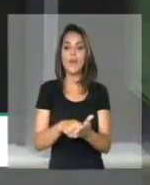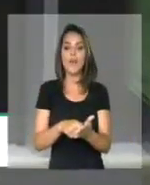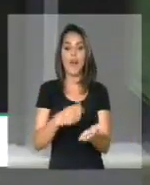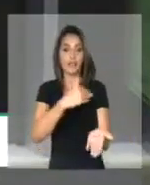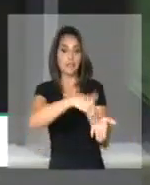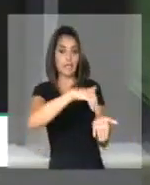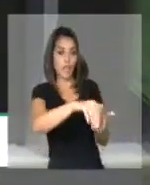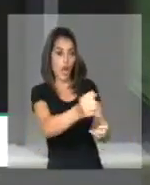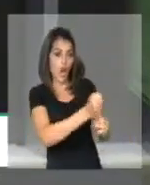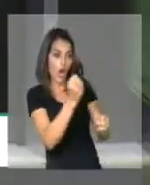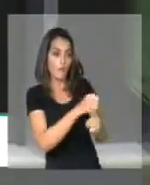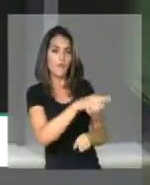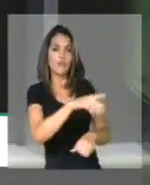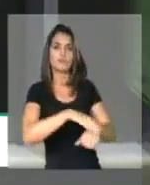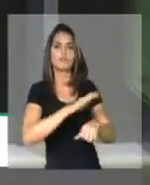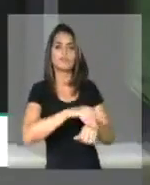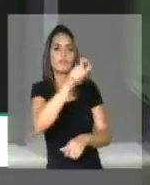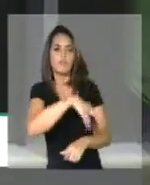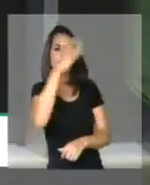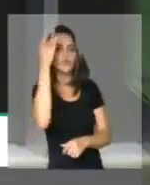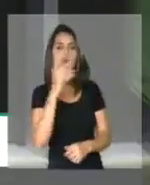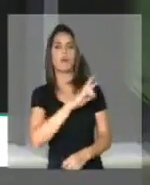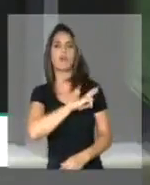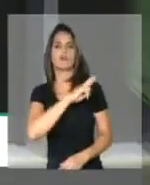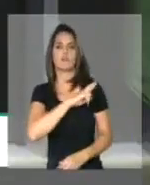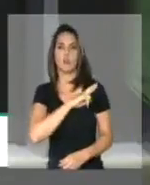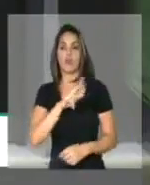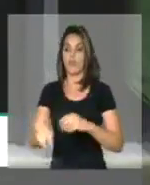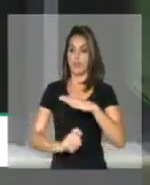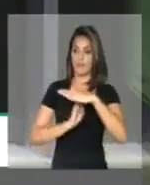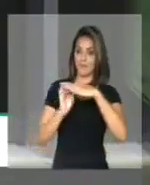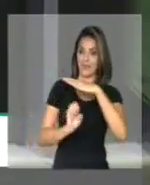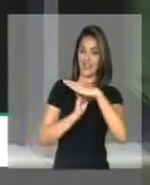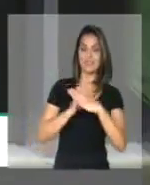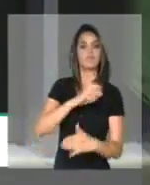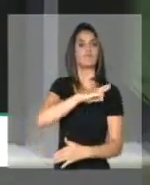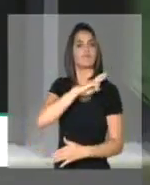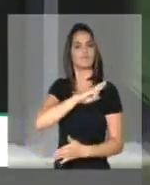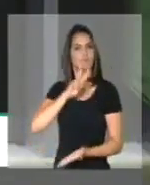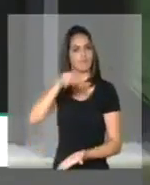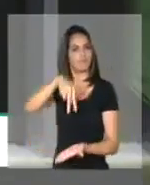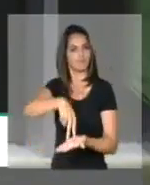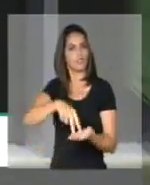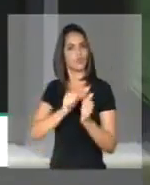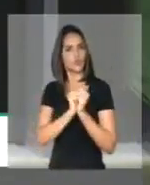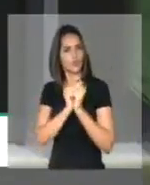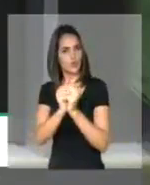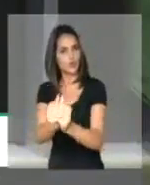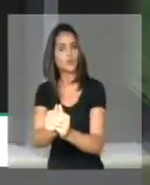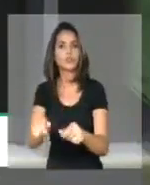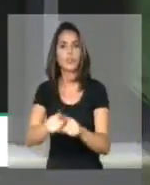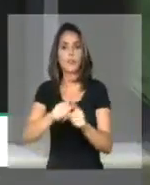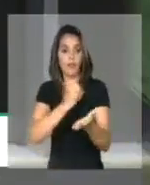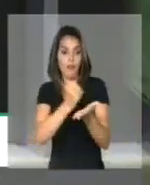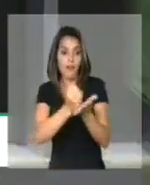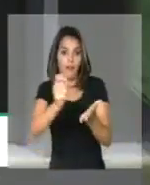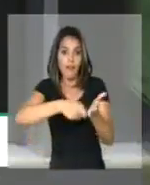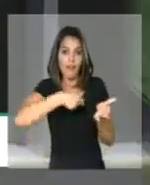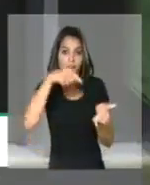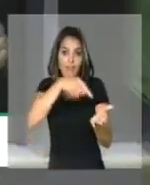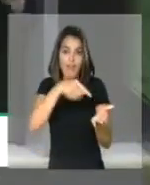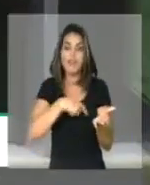Então, a Secretaria de Obras vai ter alguém para responder, a empresa responsável vai ter que estar acompanhando e respondendo para a